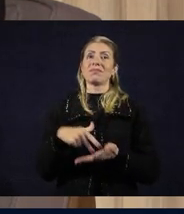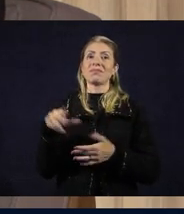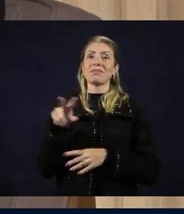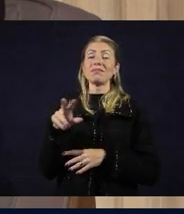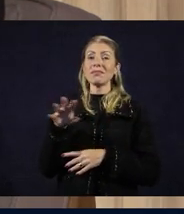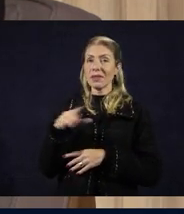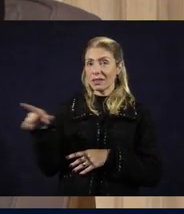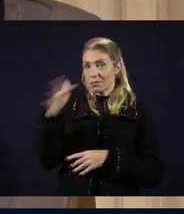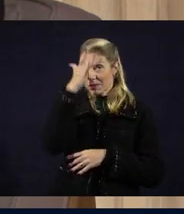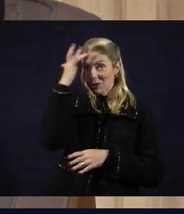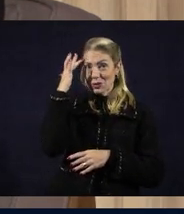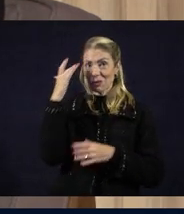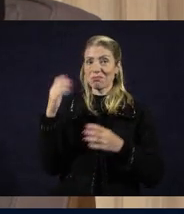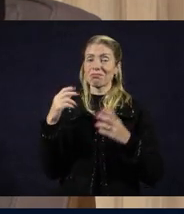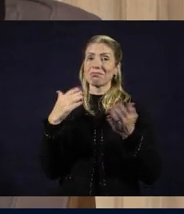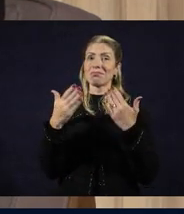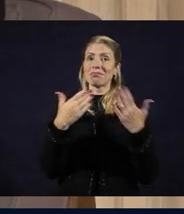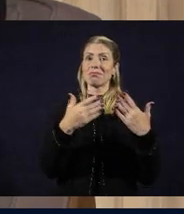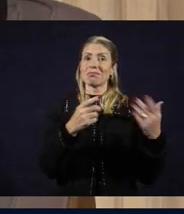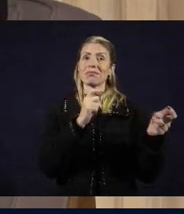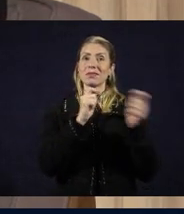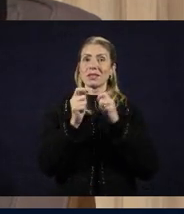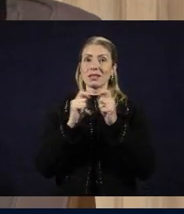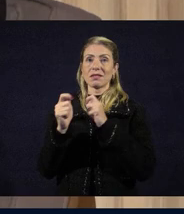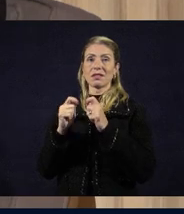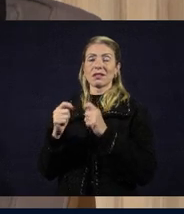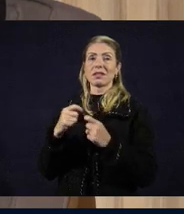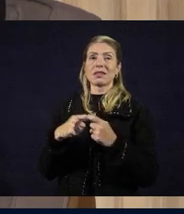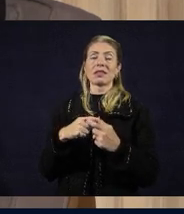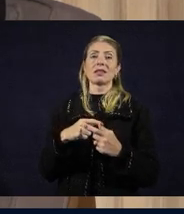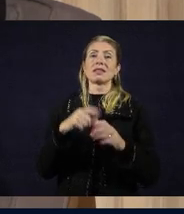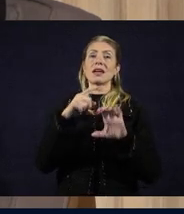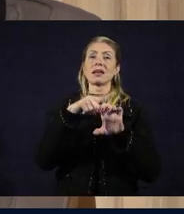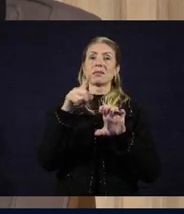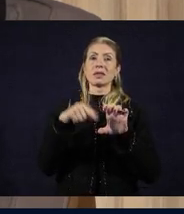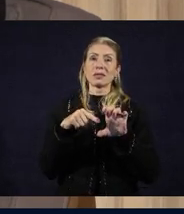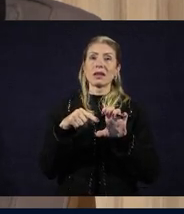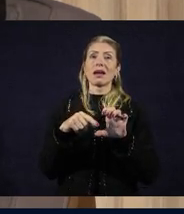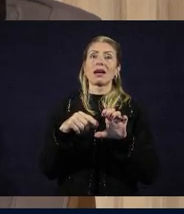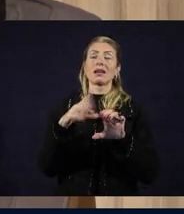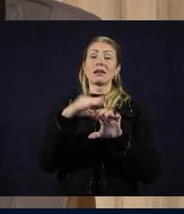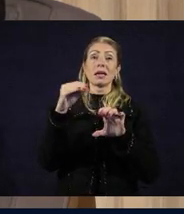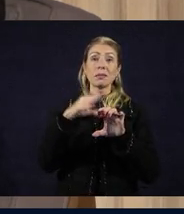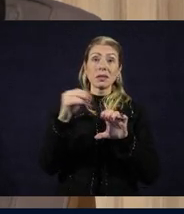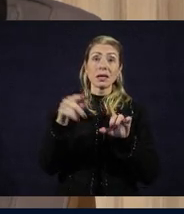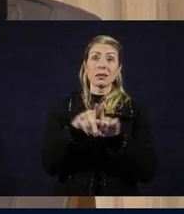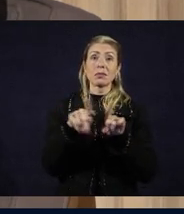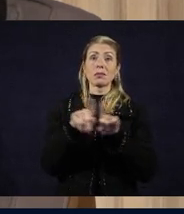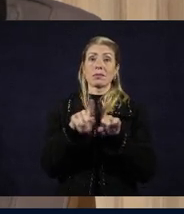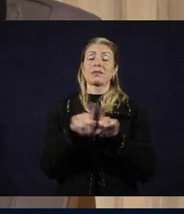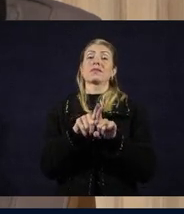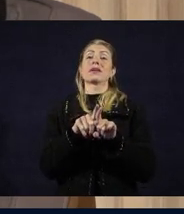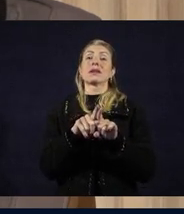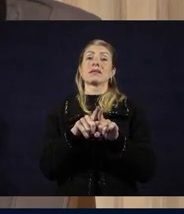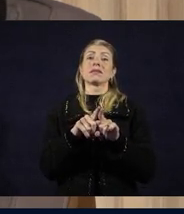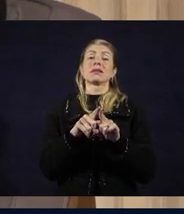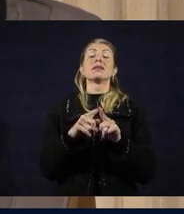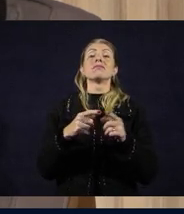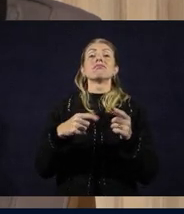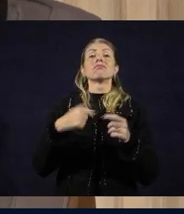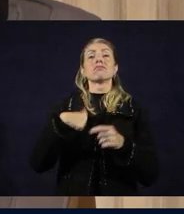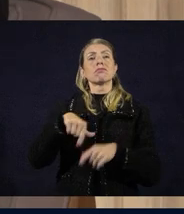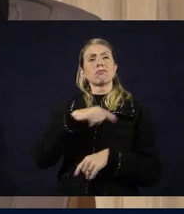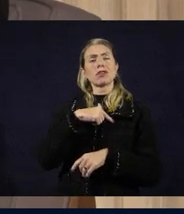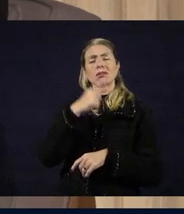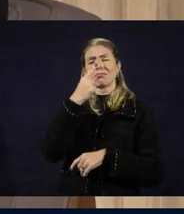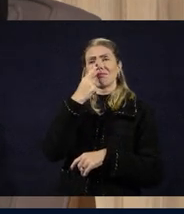lendas do setor empresários e gestores do setor que eu admiro bastante e a gente se inspira na história deles